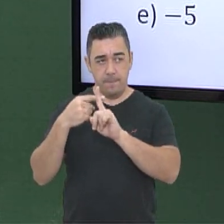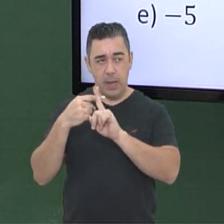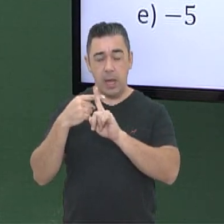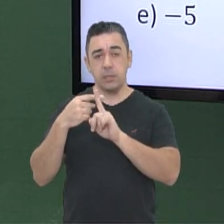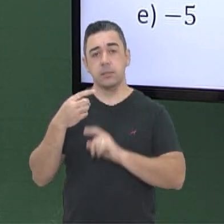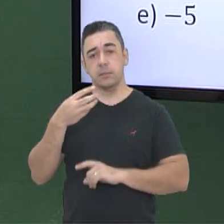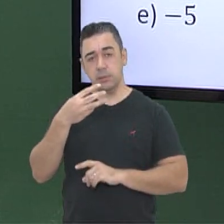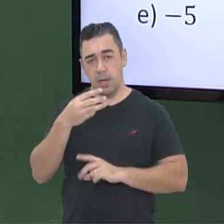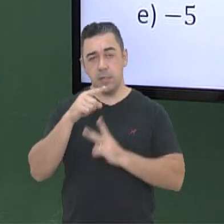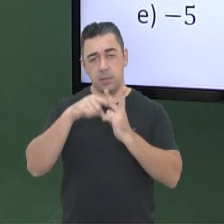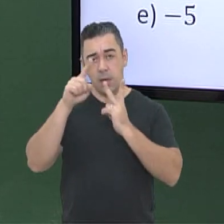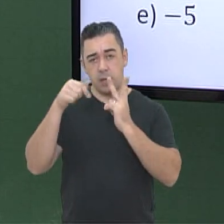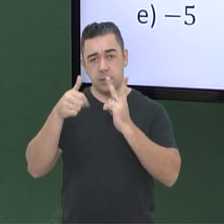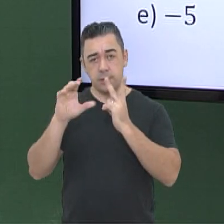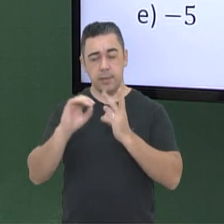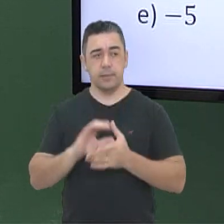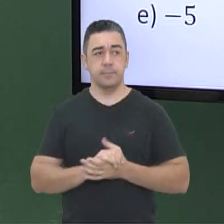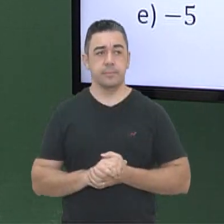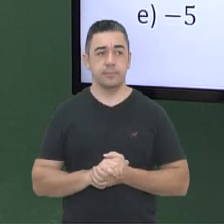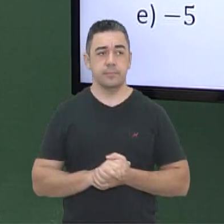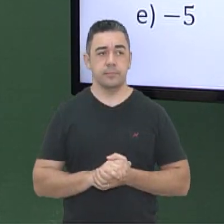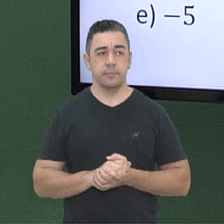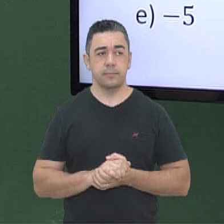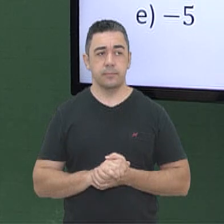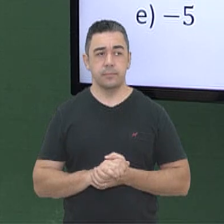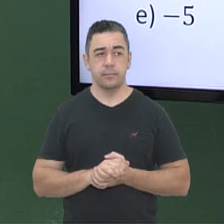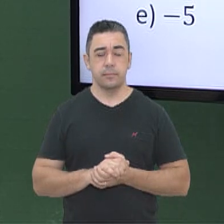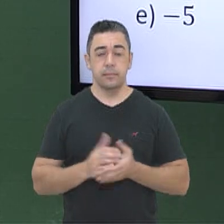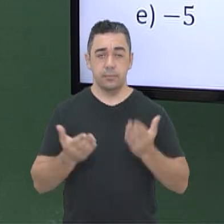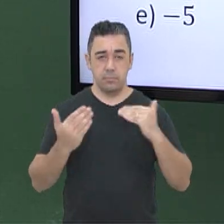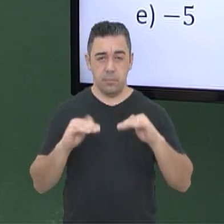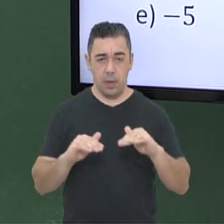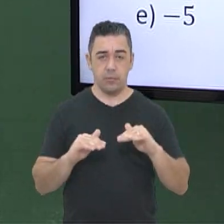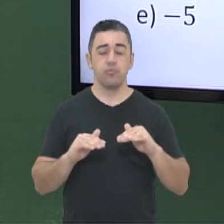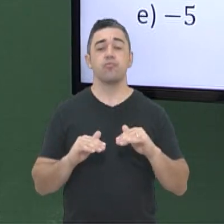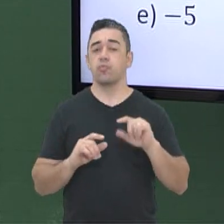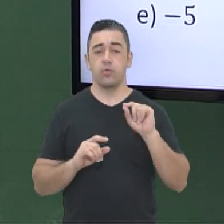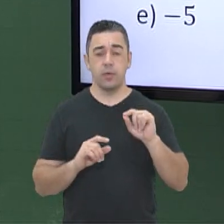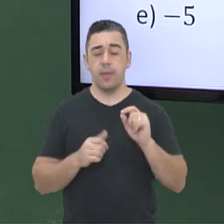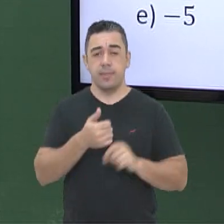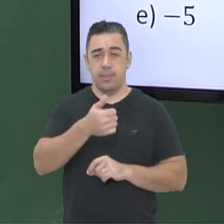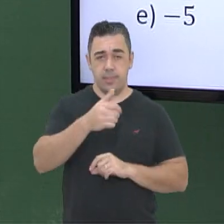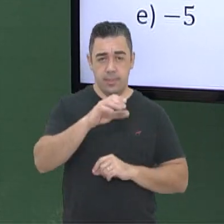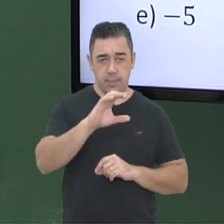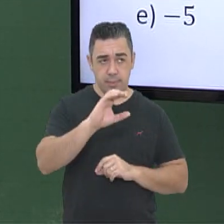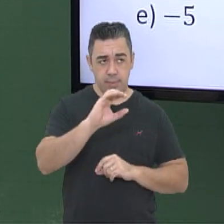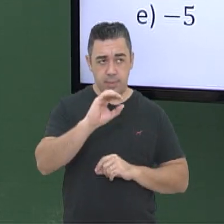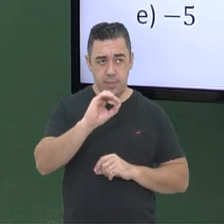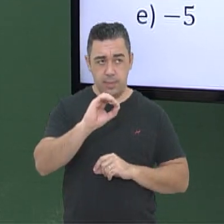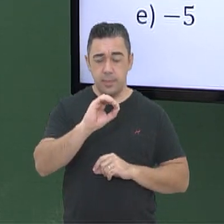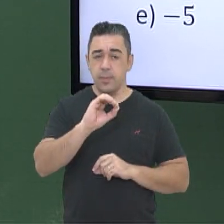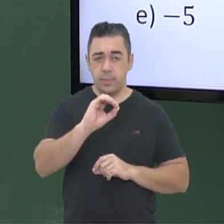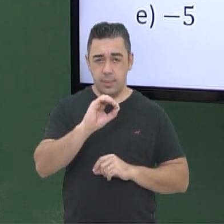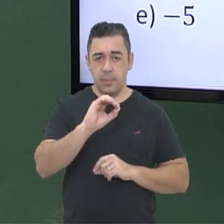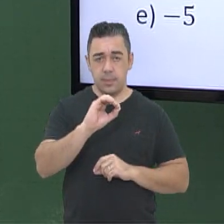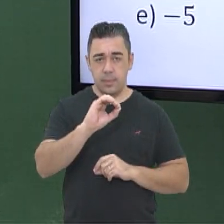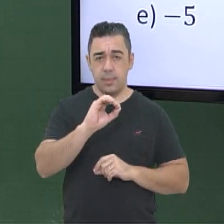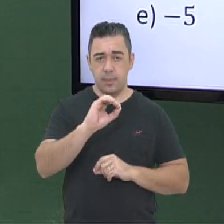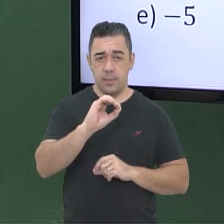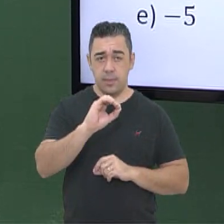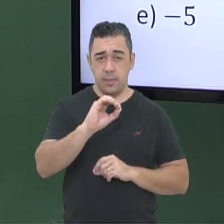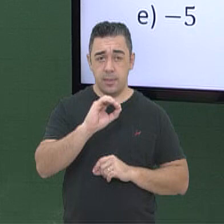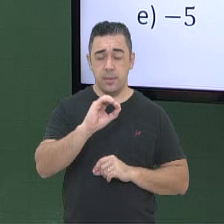né? 3 raiz de 10. E aqui, 10 ao quadrado, raiz quadrada de 10 ao